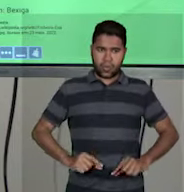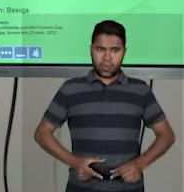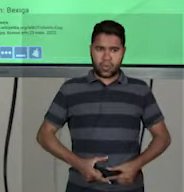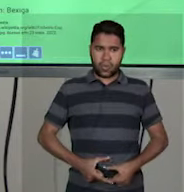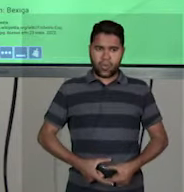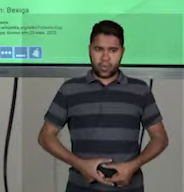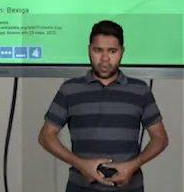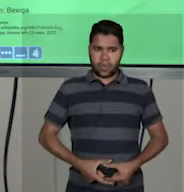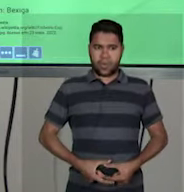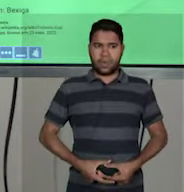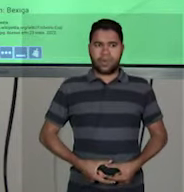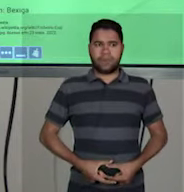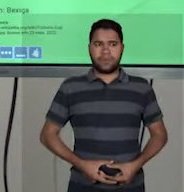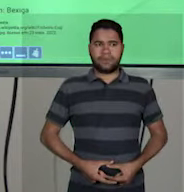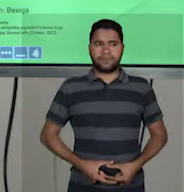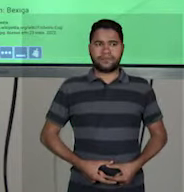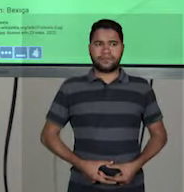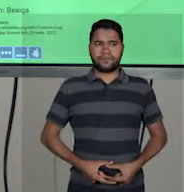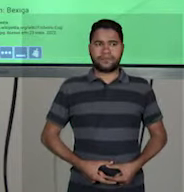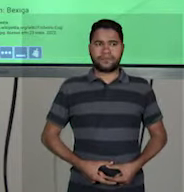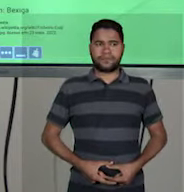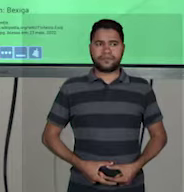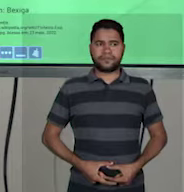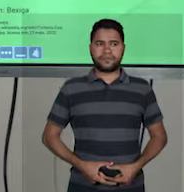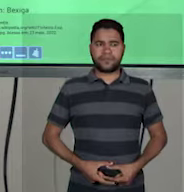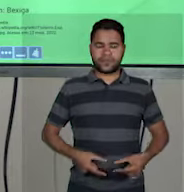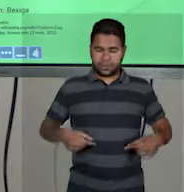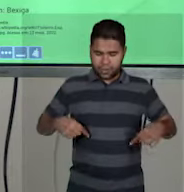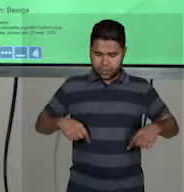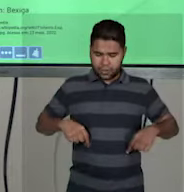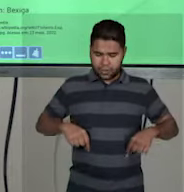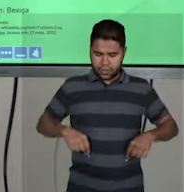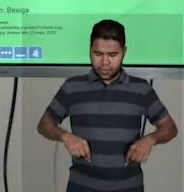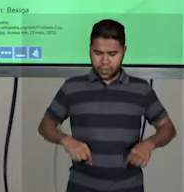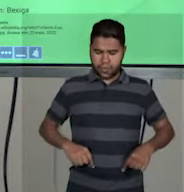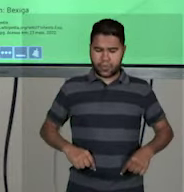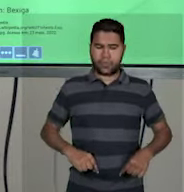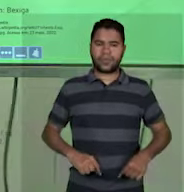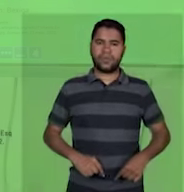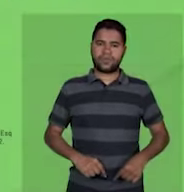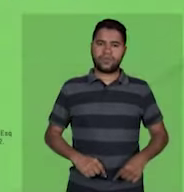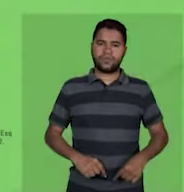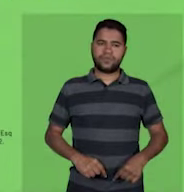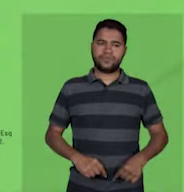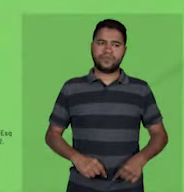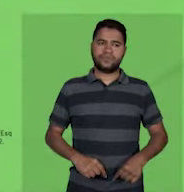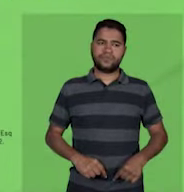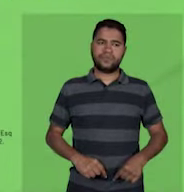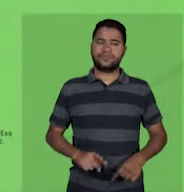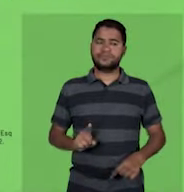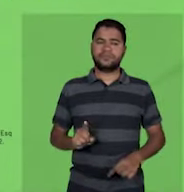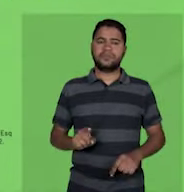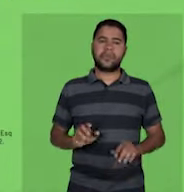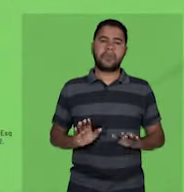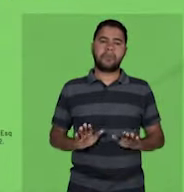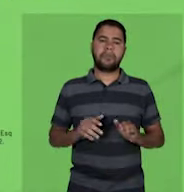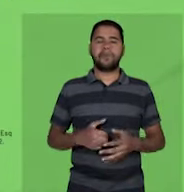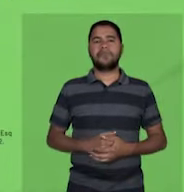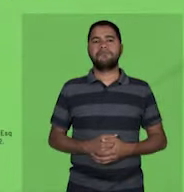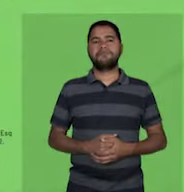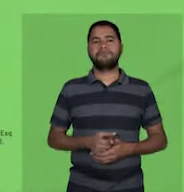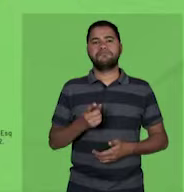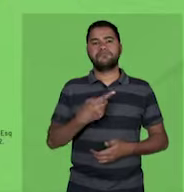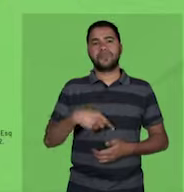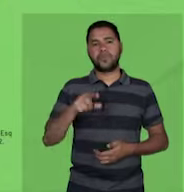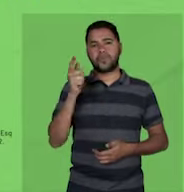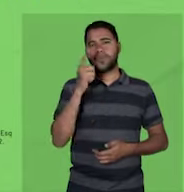irão ligar a bexiga, então a urina vai ser transportada por esses ureteres, chega aqui, ela fica aqui armazenada e a gente